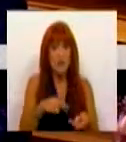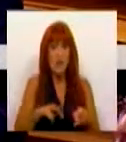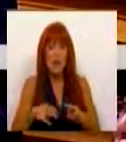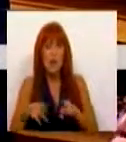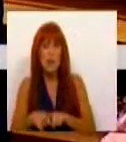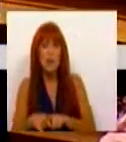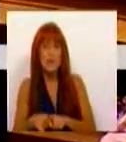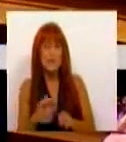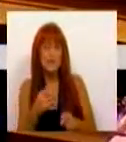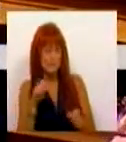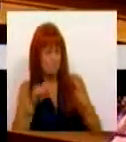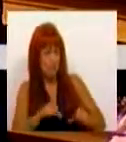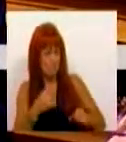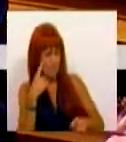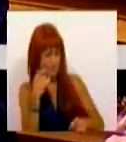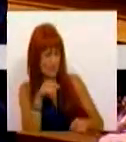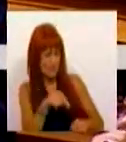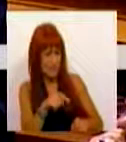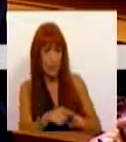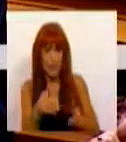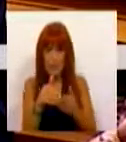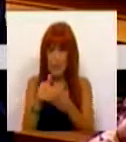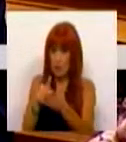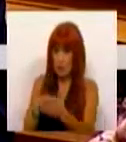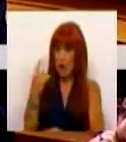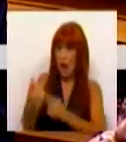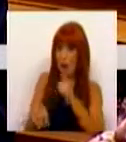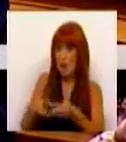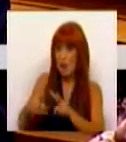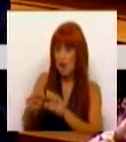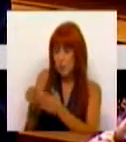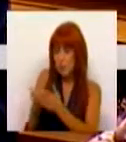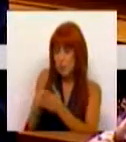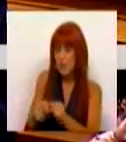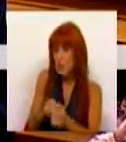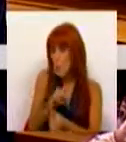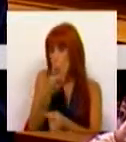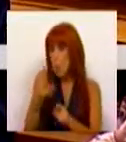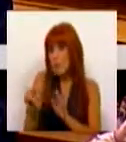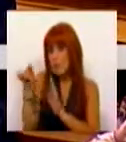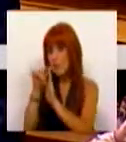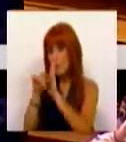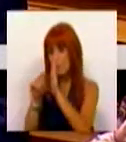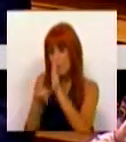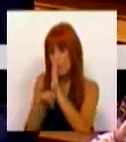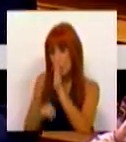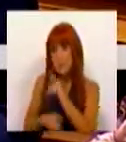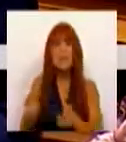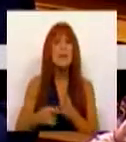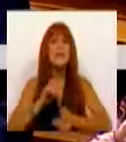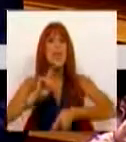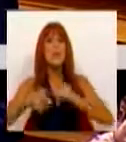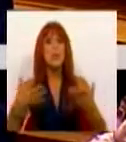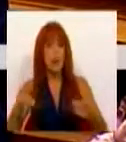corrige imprecisões detectadas, introduz algumas alterações no conjunto de artigos